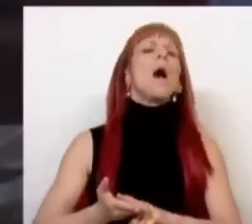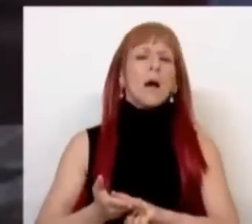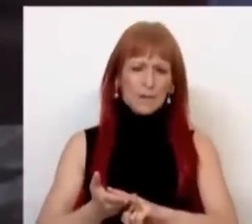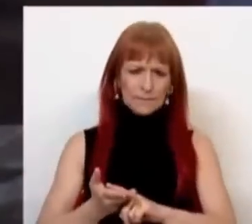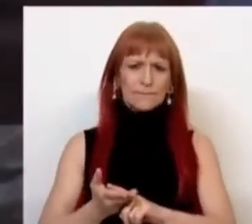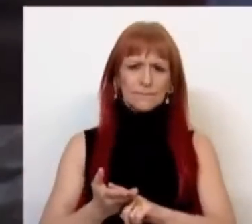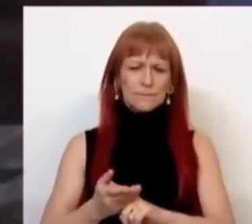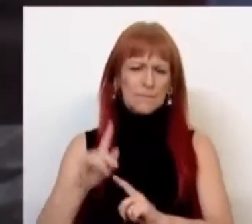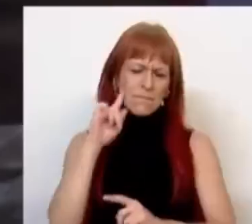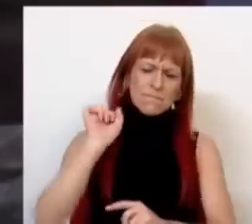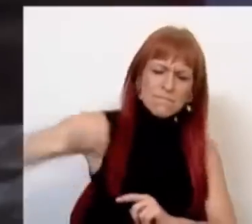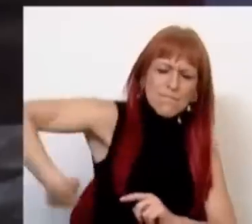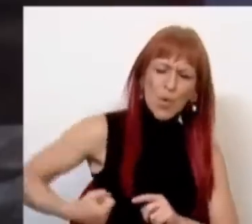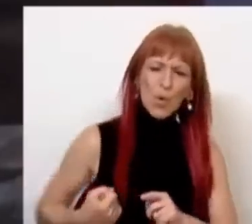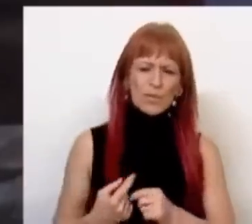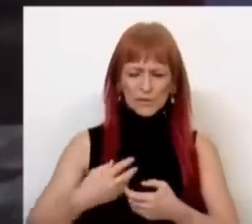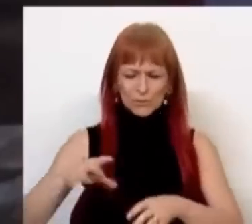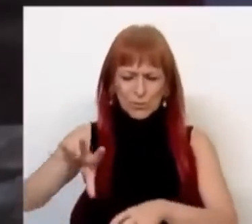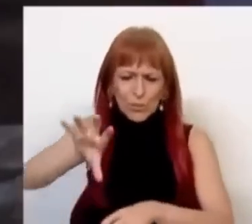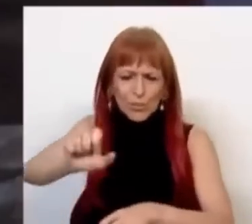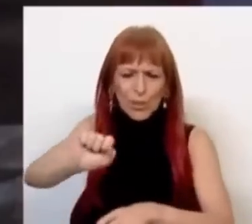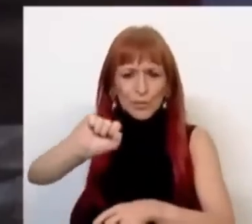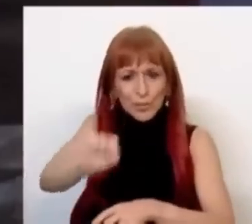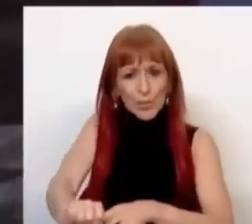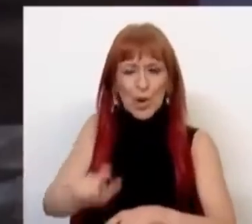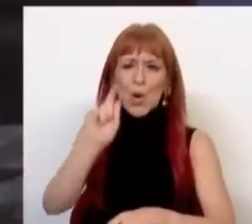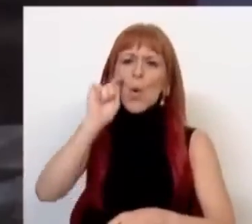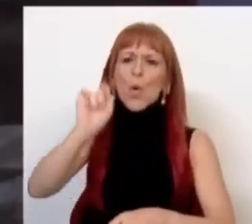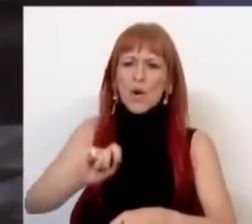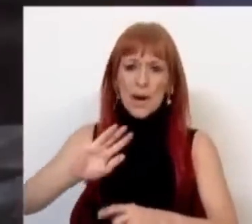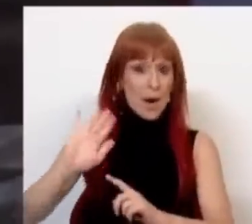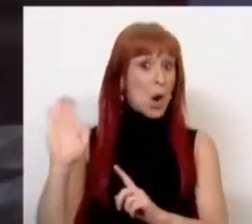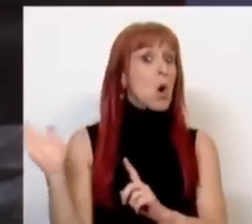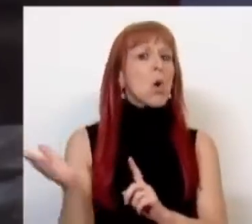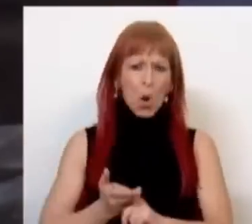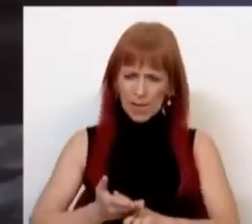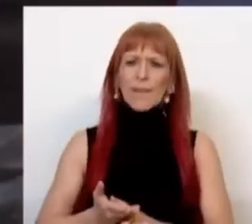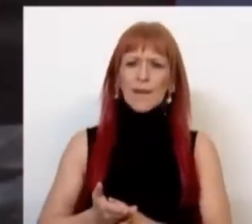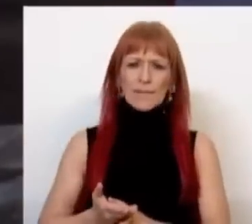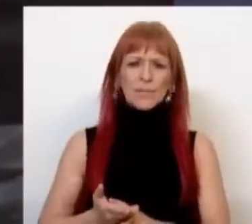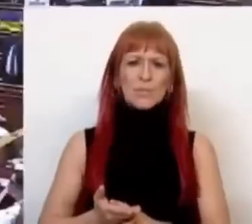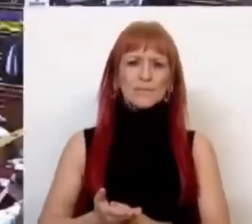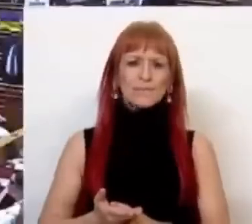a violação da integridade territorial da Ucrânia.